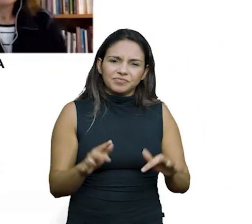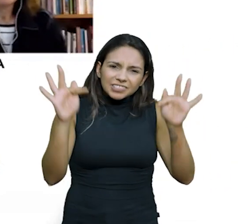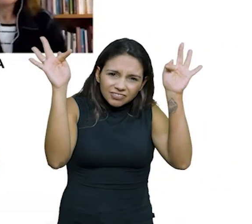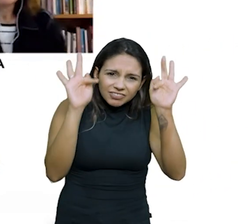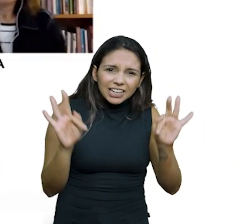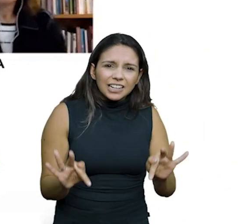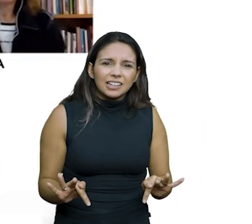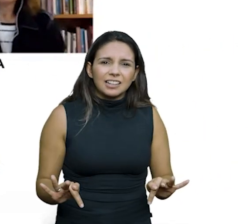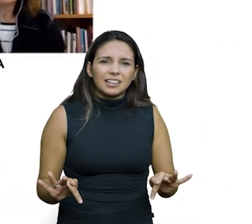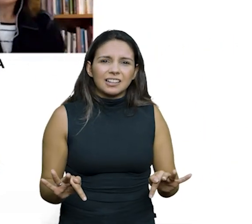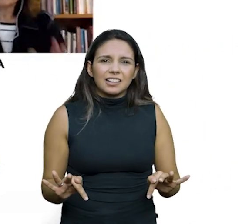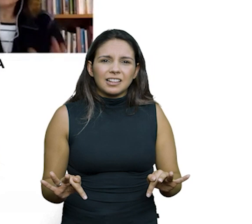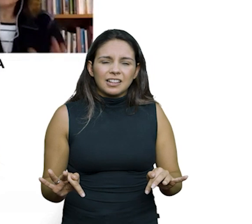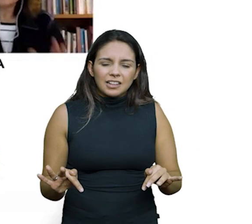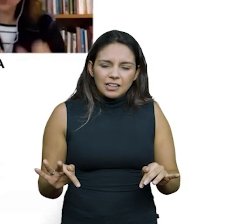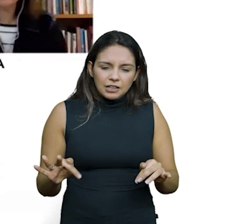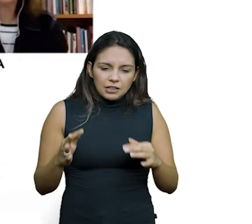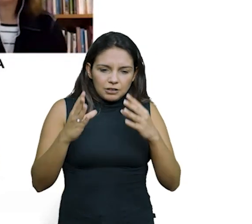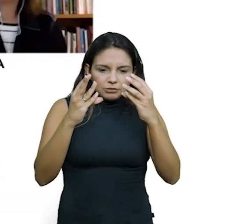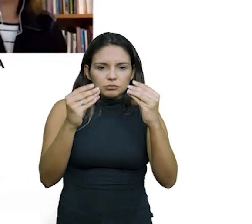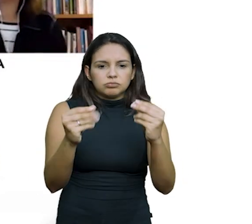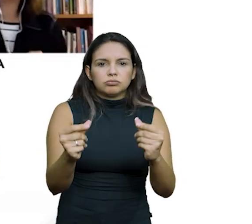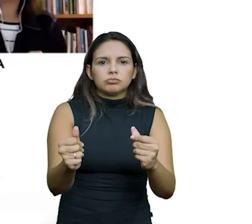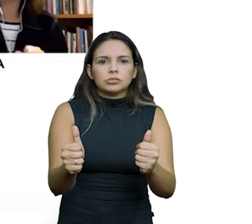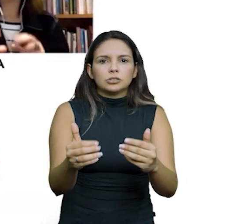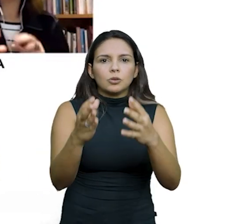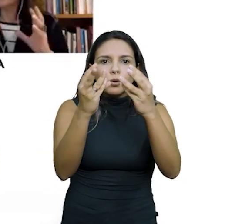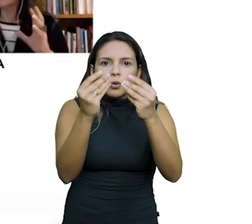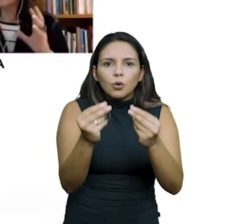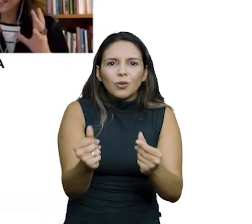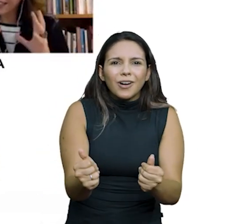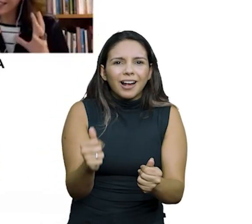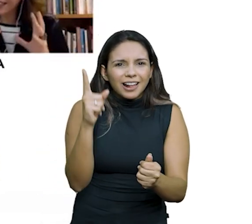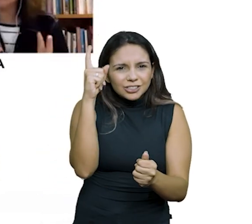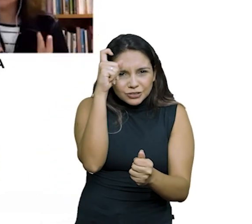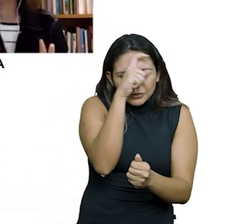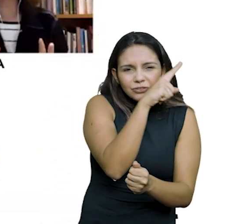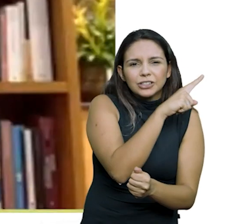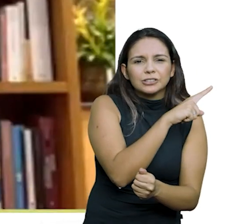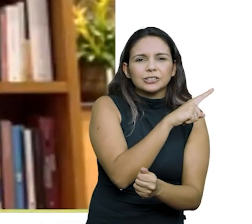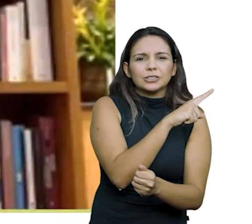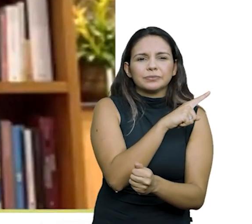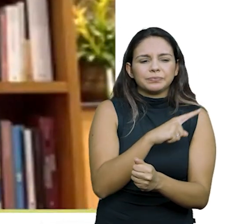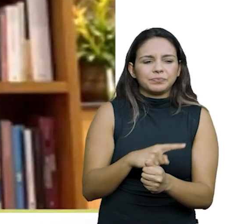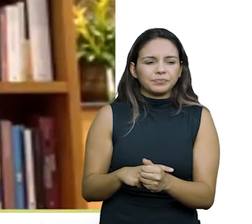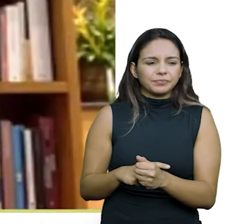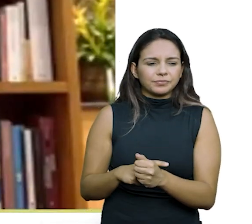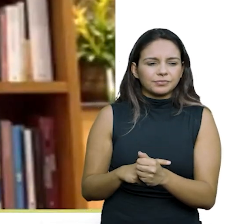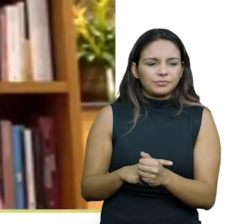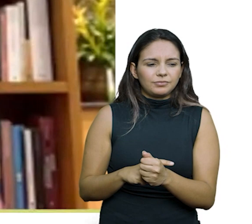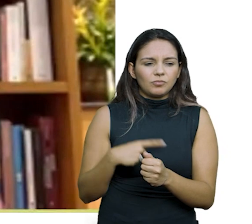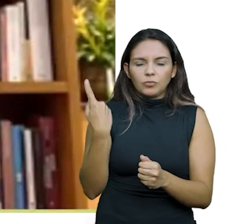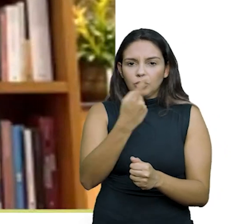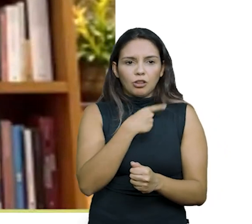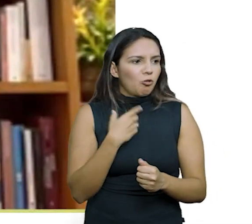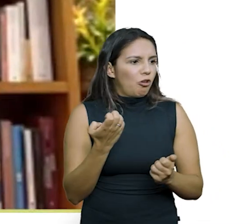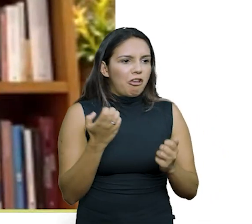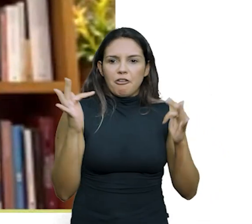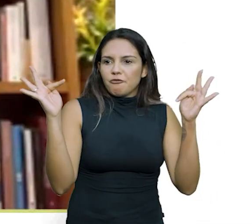A felicidade é escorregadia, ela é difícil. Então, essa coisa da gente ficar nessa